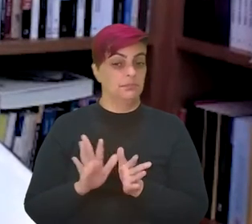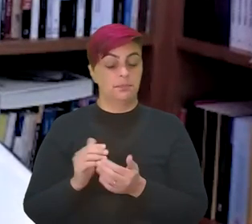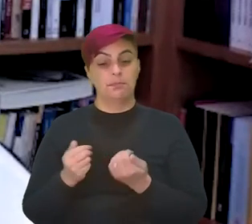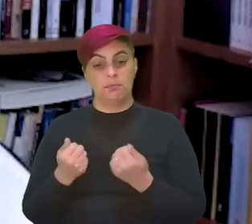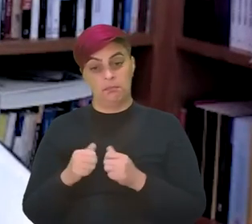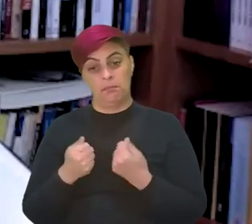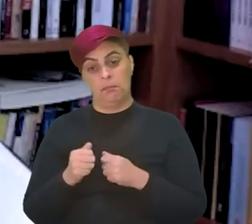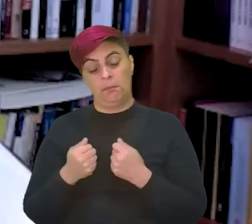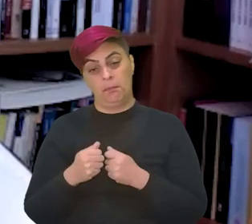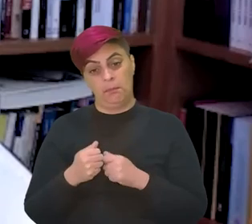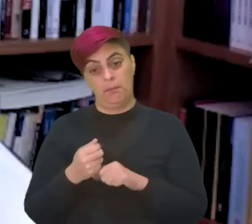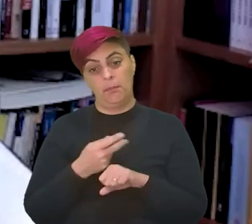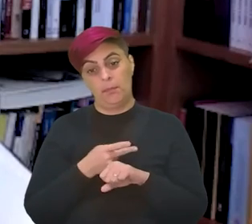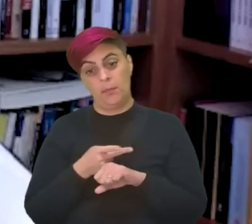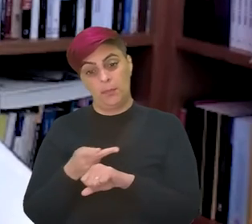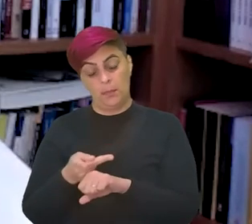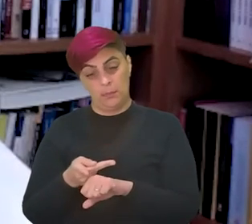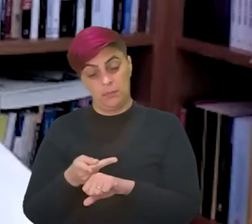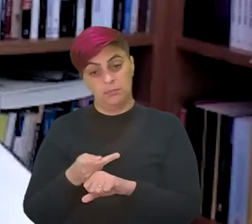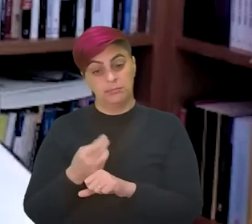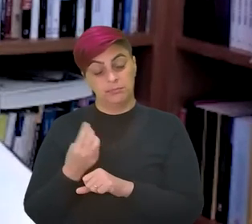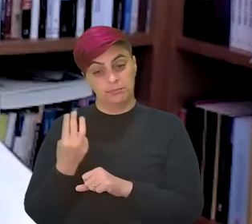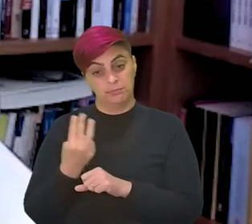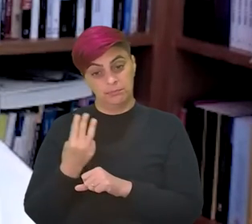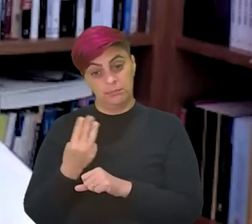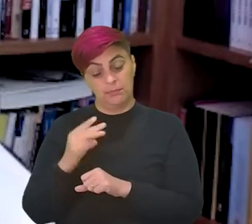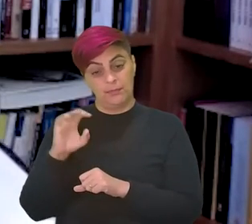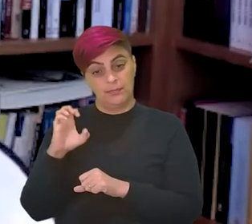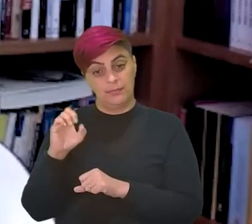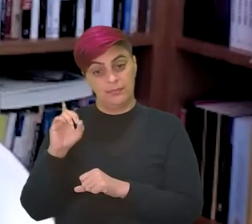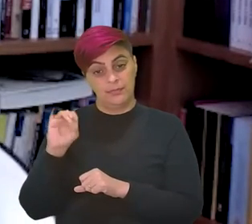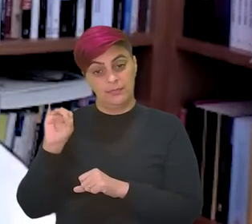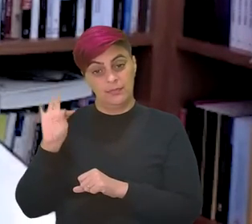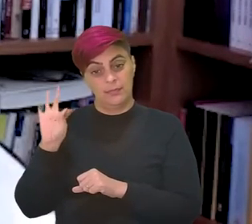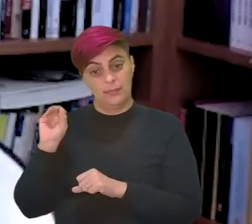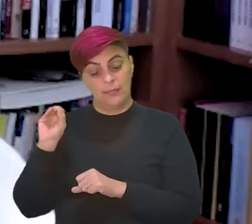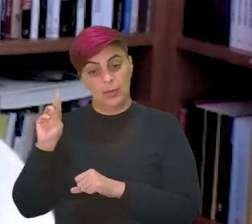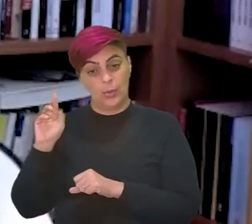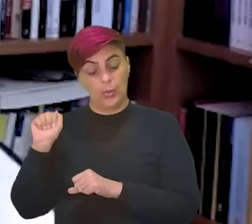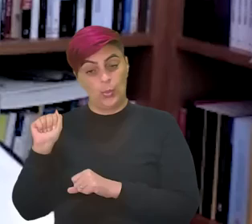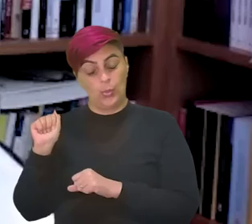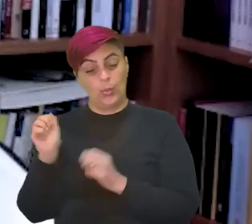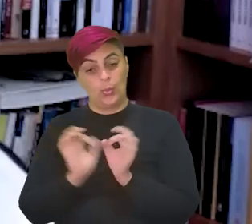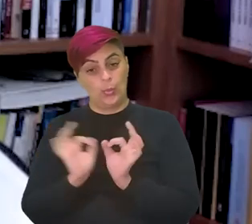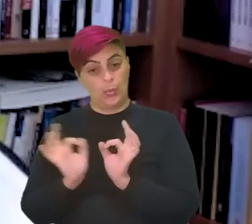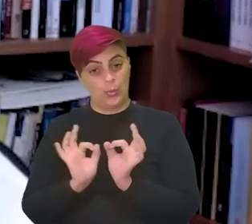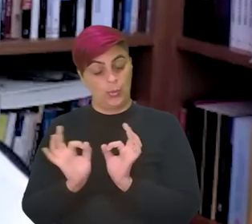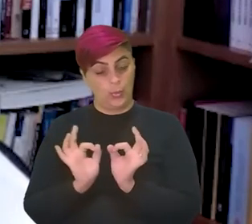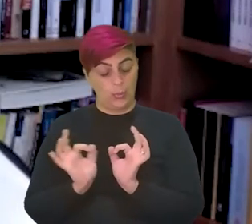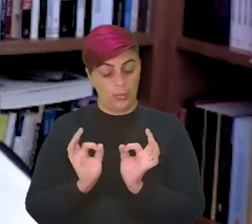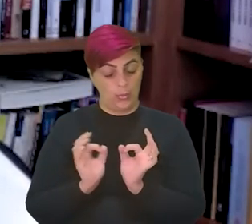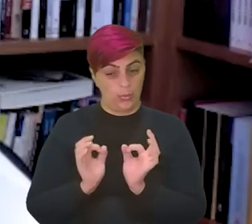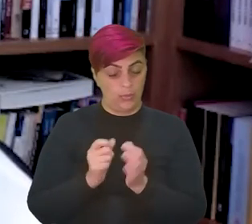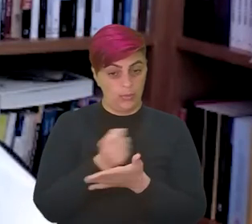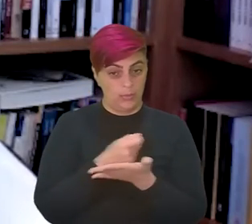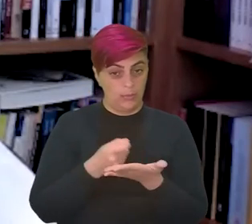a necessidade de procurar uma terceira, né, editora para aceitar o